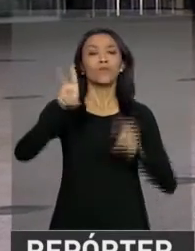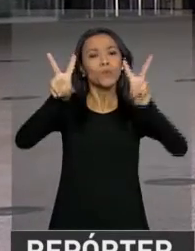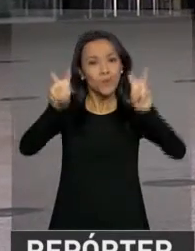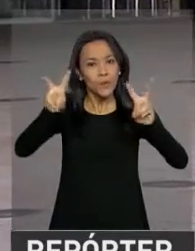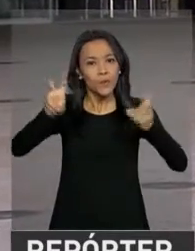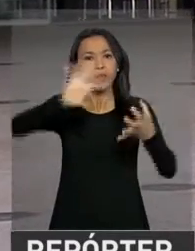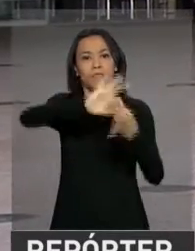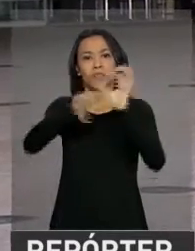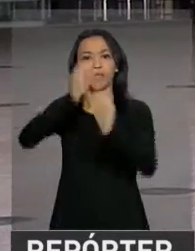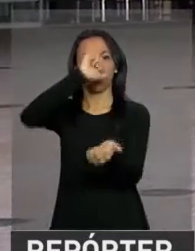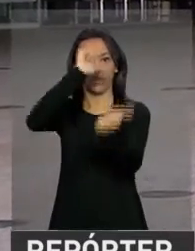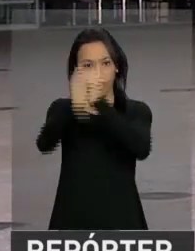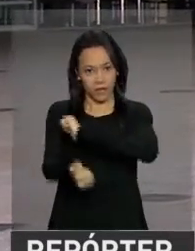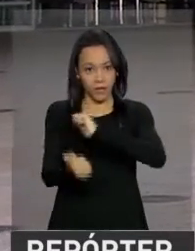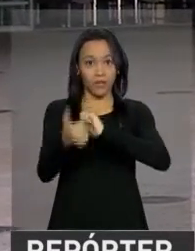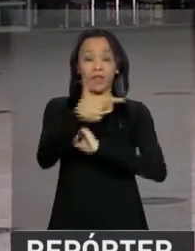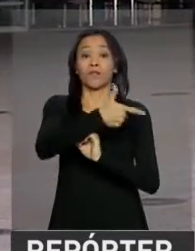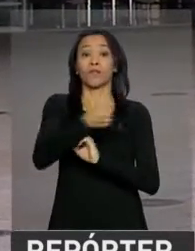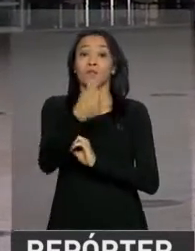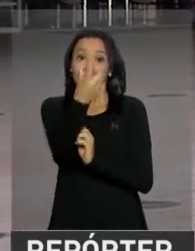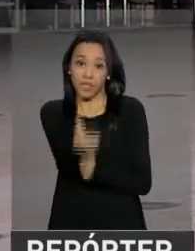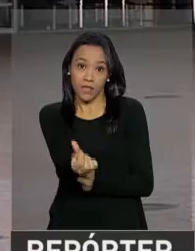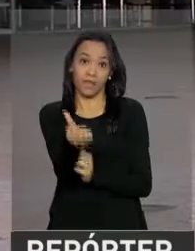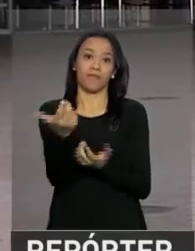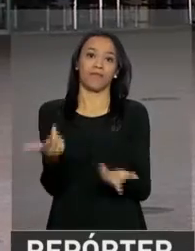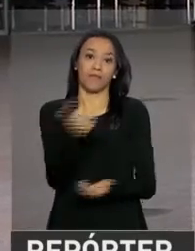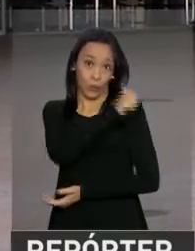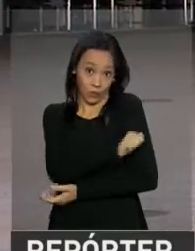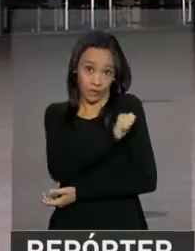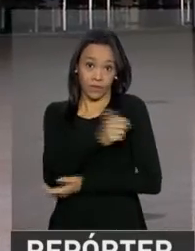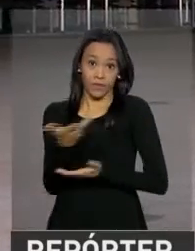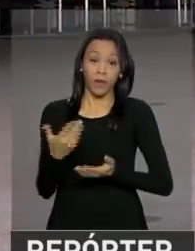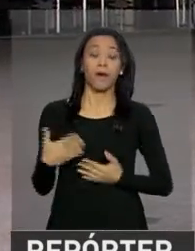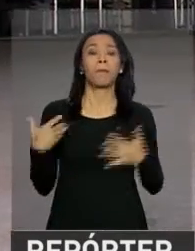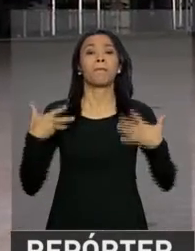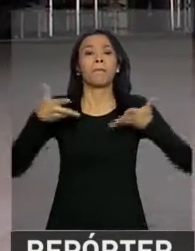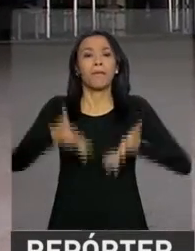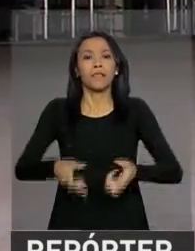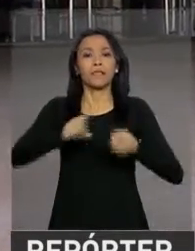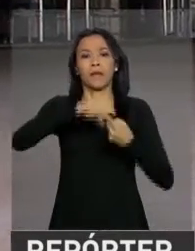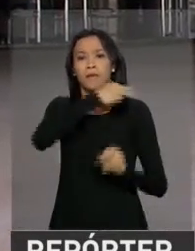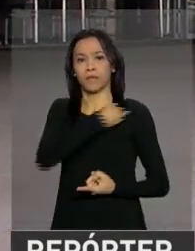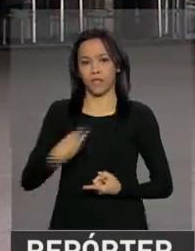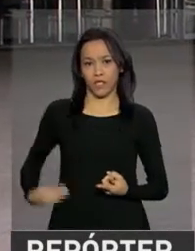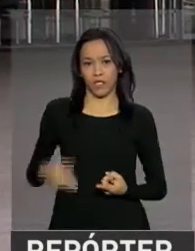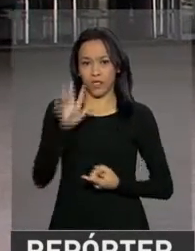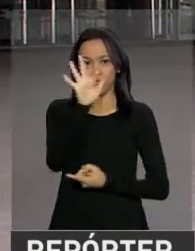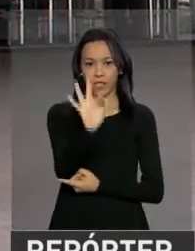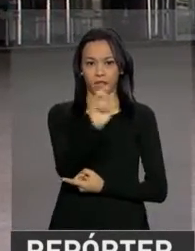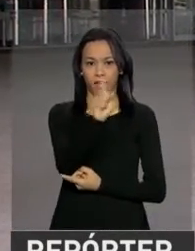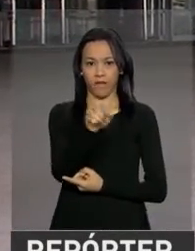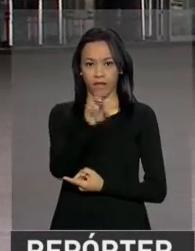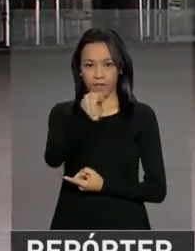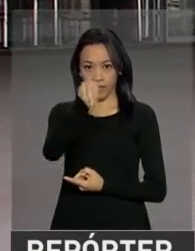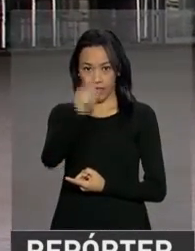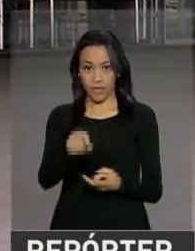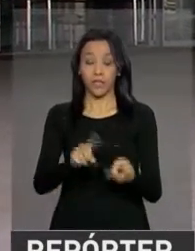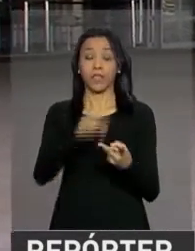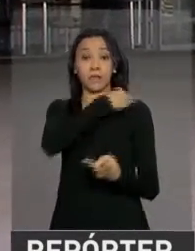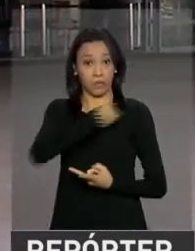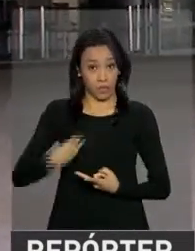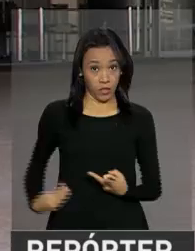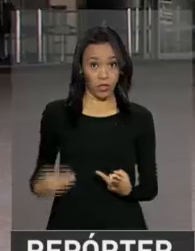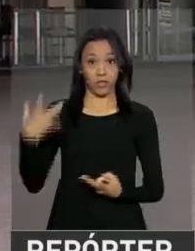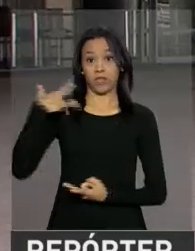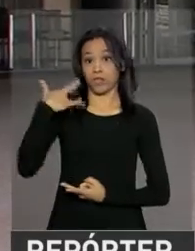olímpicos rio 2016 estão previstas as participações do ministro da fazenda henrique meirelles do ministro da saúde